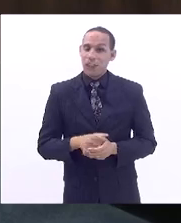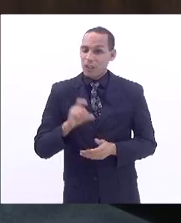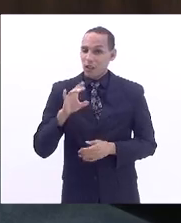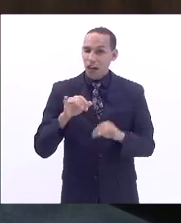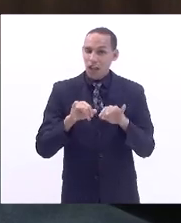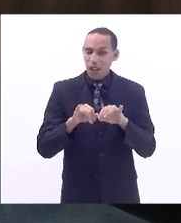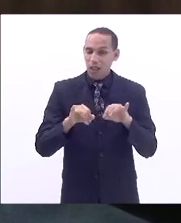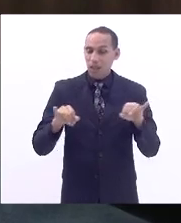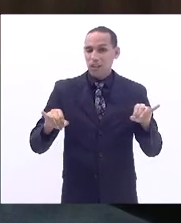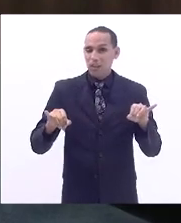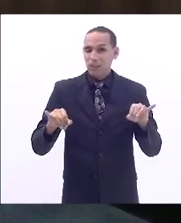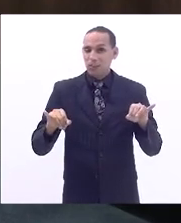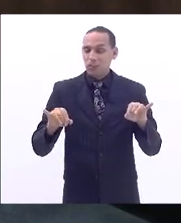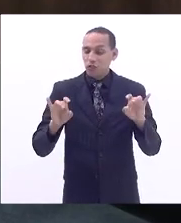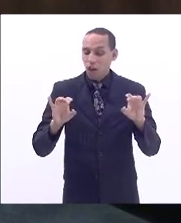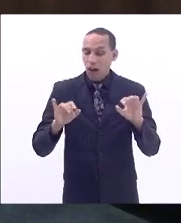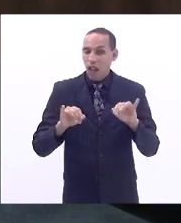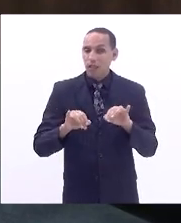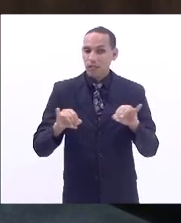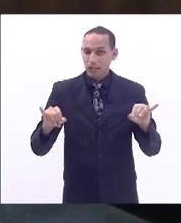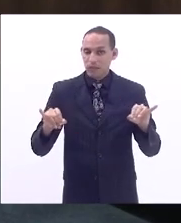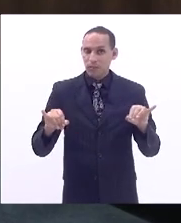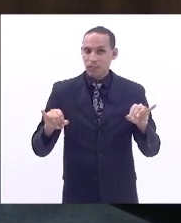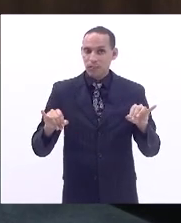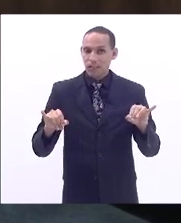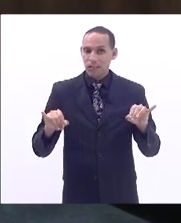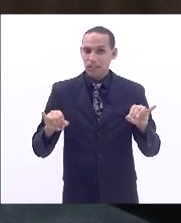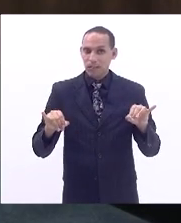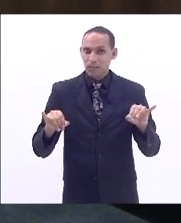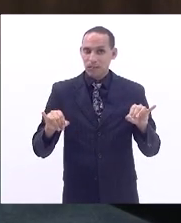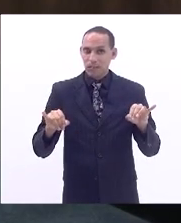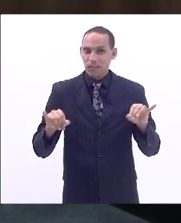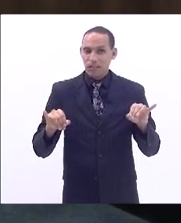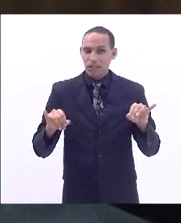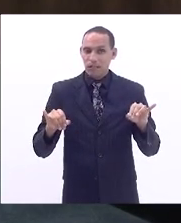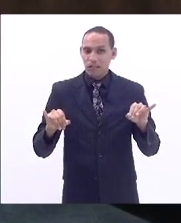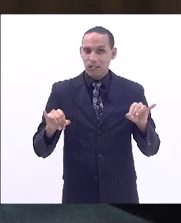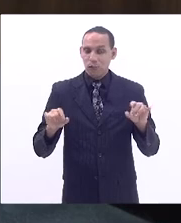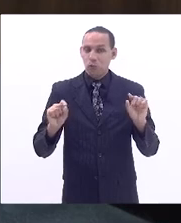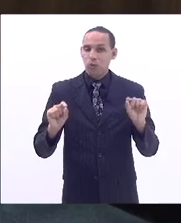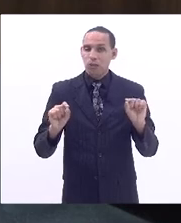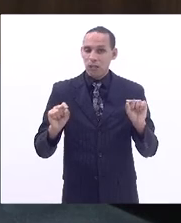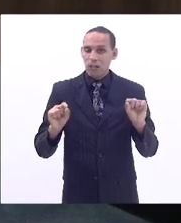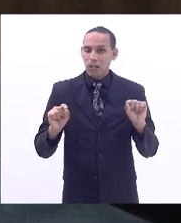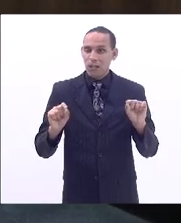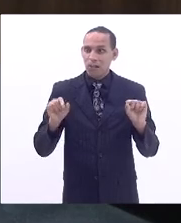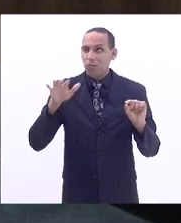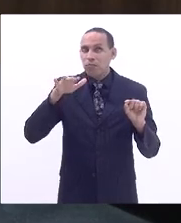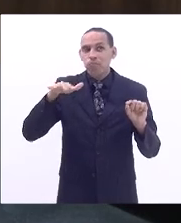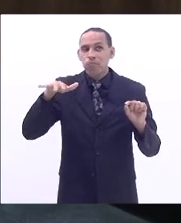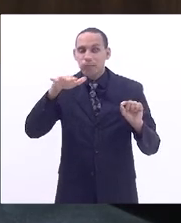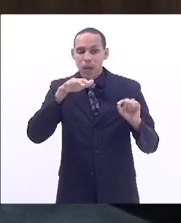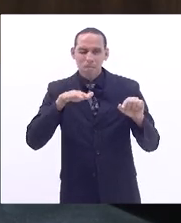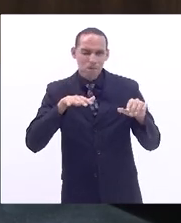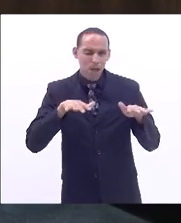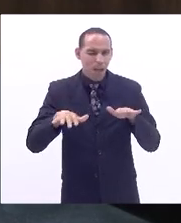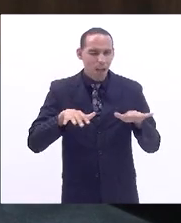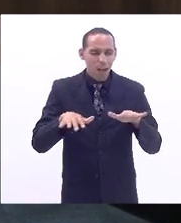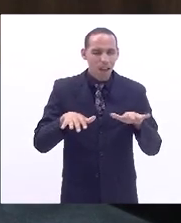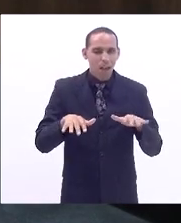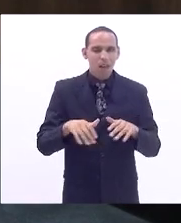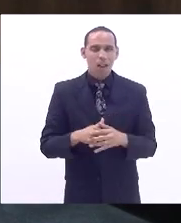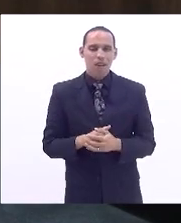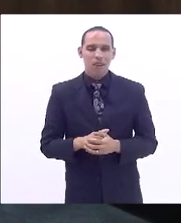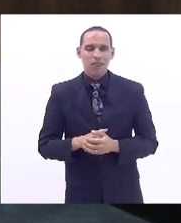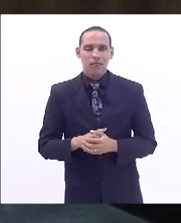é só o anúncio só o anúncio de que a categoria está se mobilizando